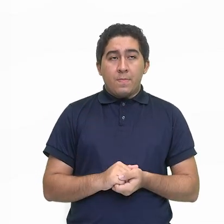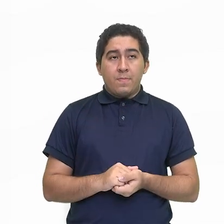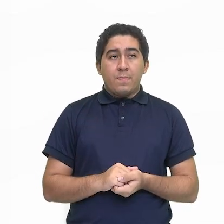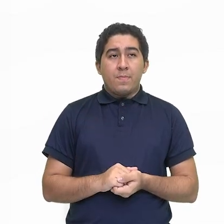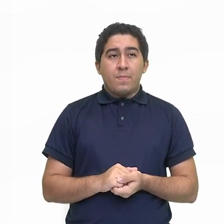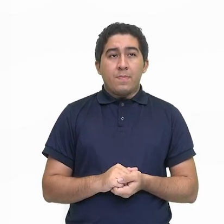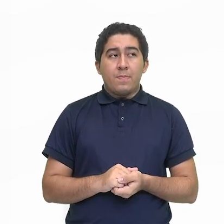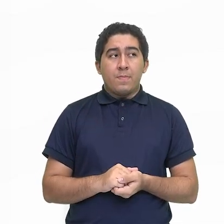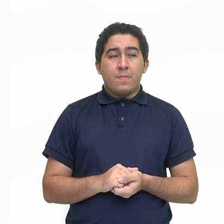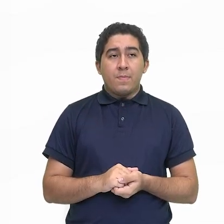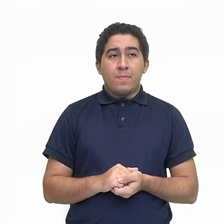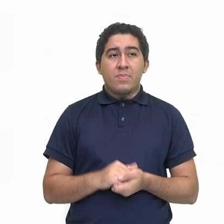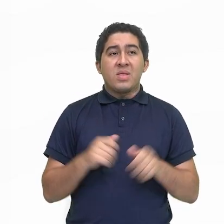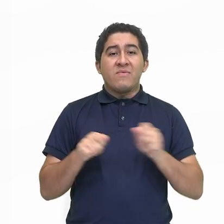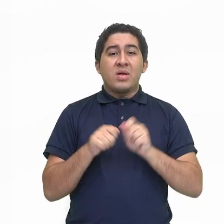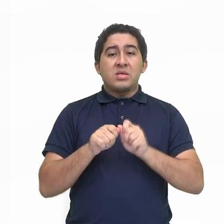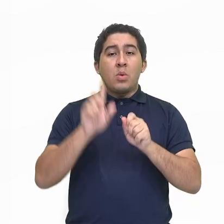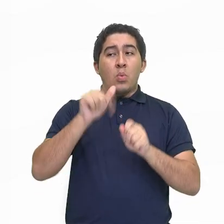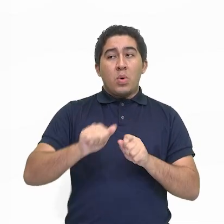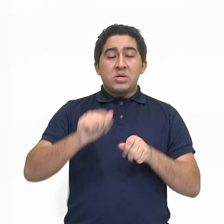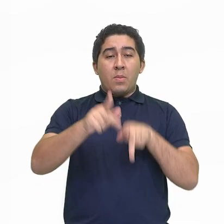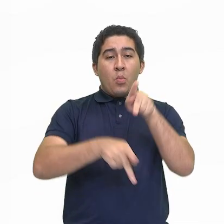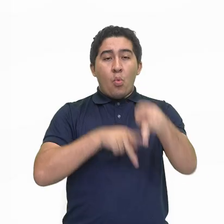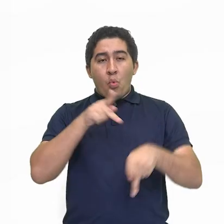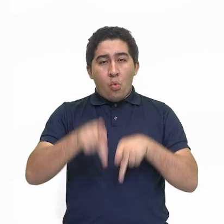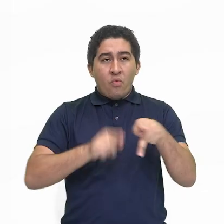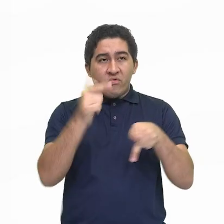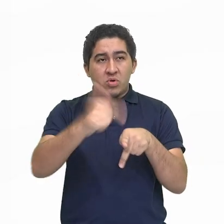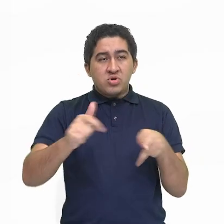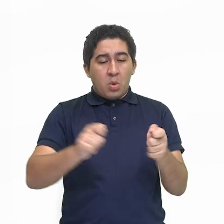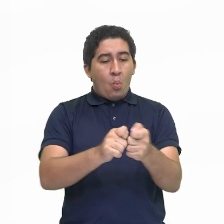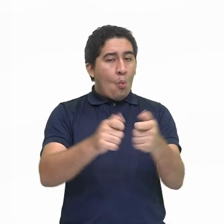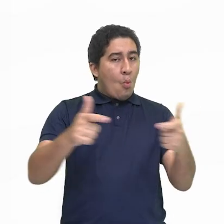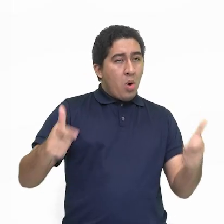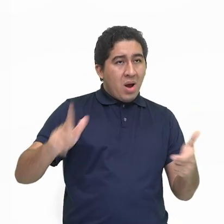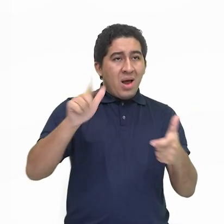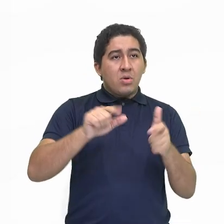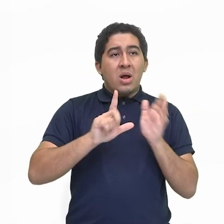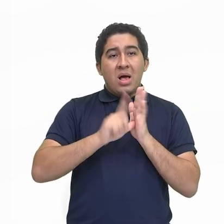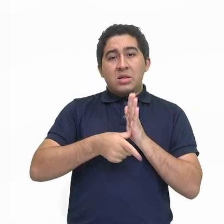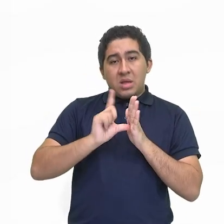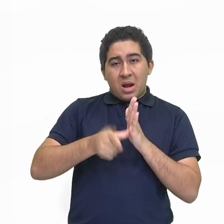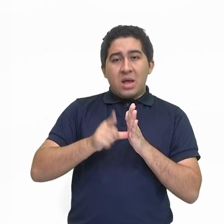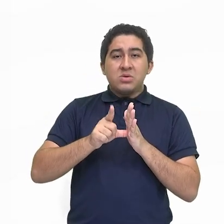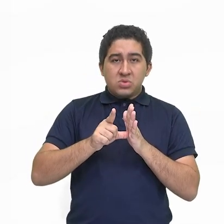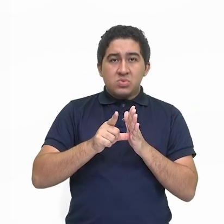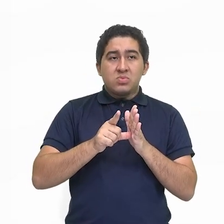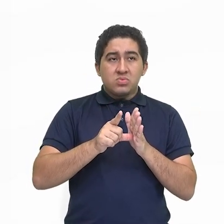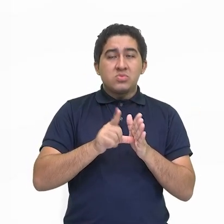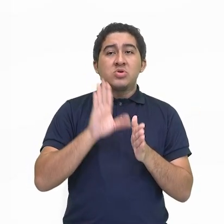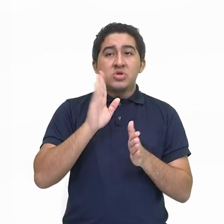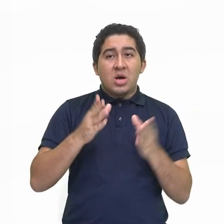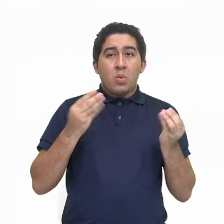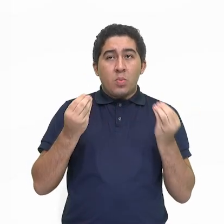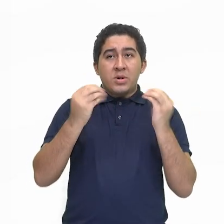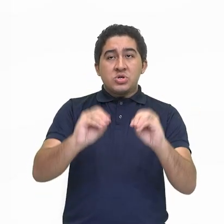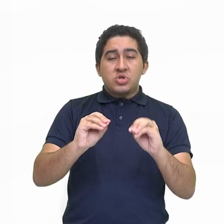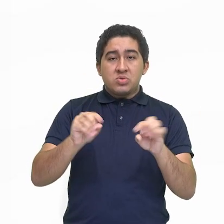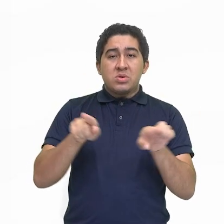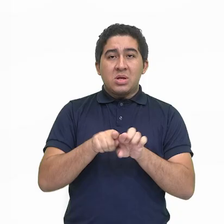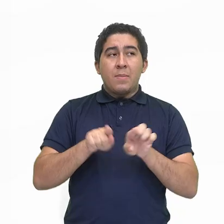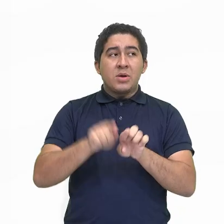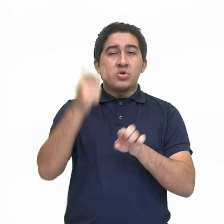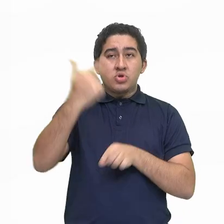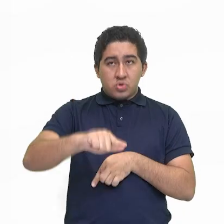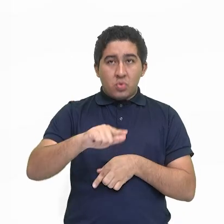fazer com que esse vazio demográfico, que naquela época era sinônimo de atraso, tá, gente? Ele fosse preenchido e, mais